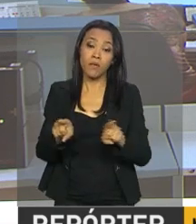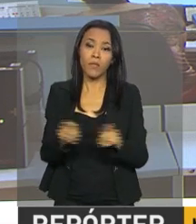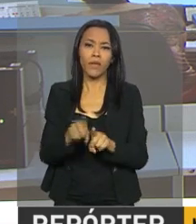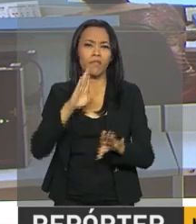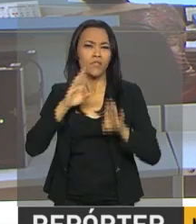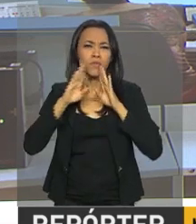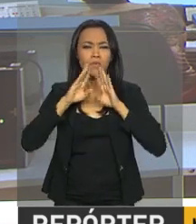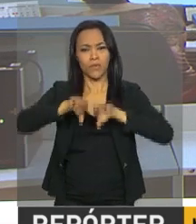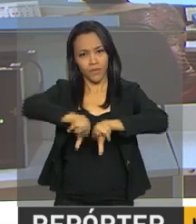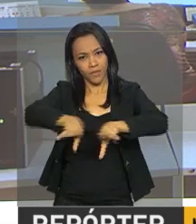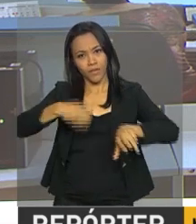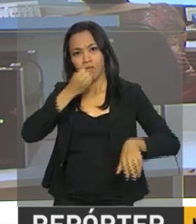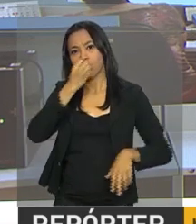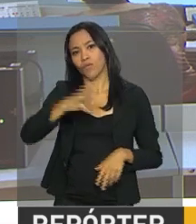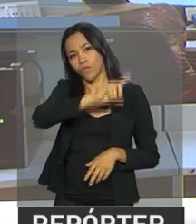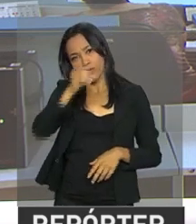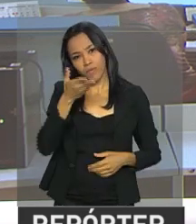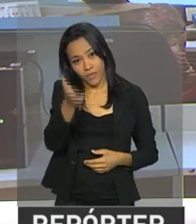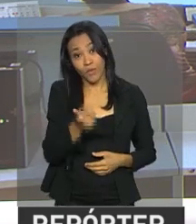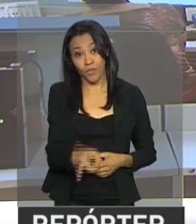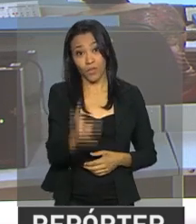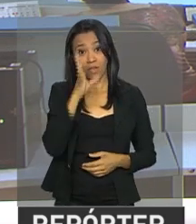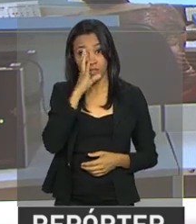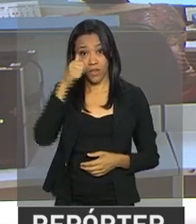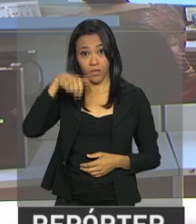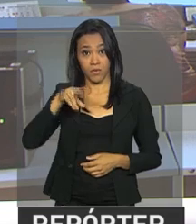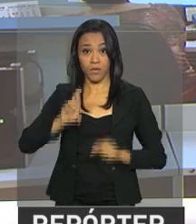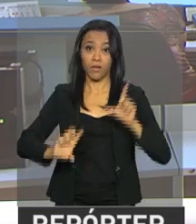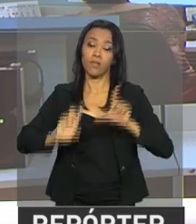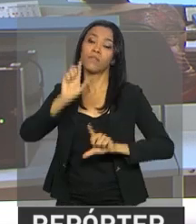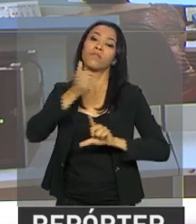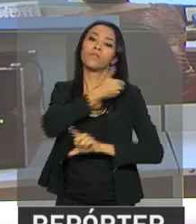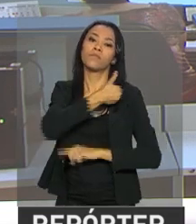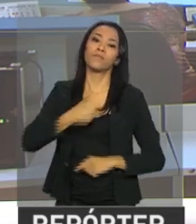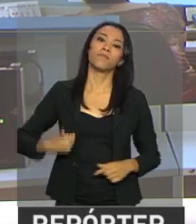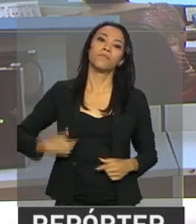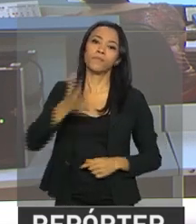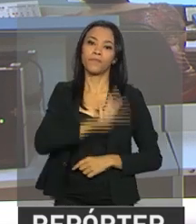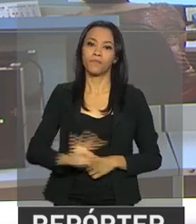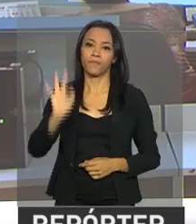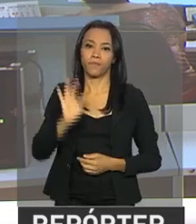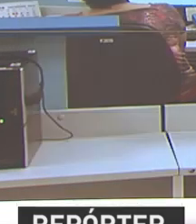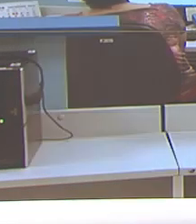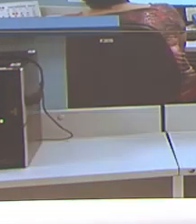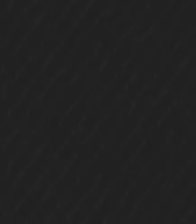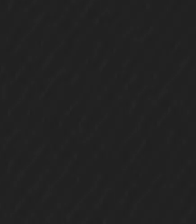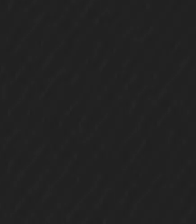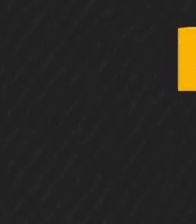redes sociais. Um bom dia para você e continue com a gente aqui na NBR, a TV do Governo Federal.